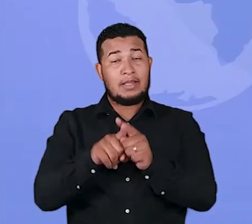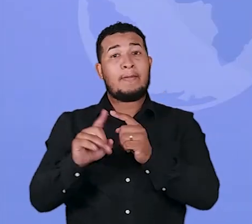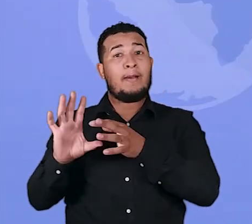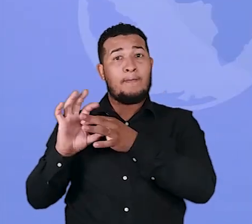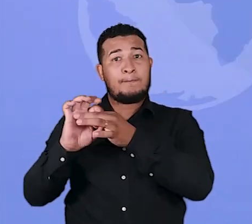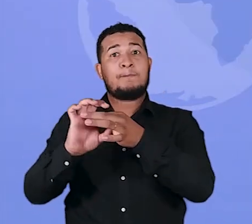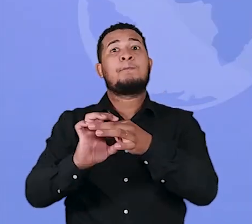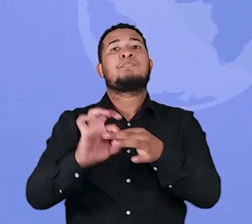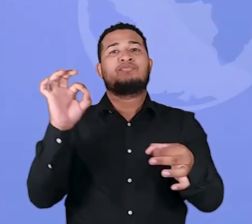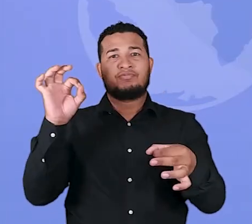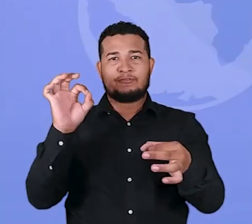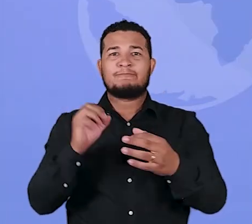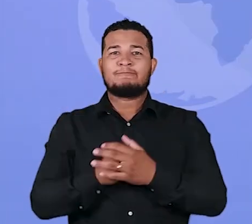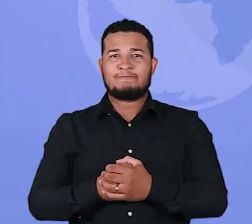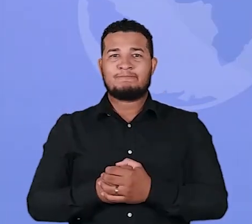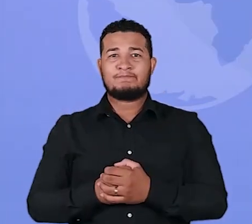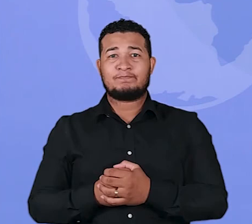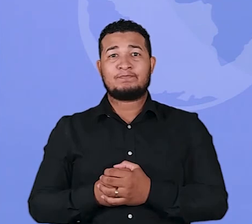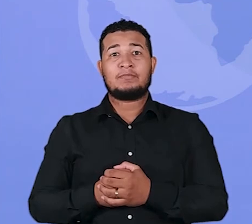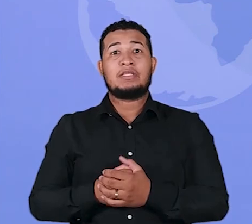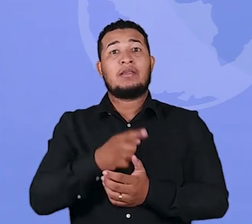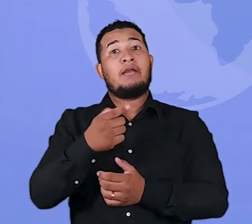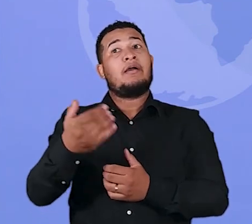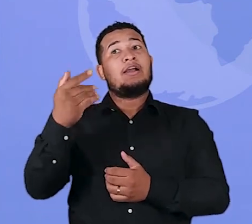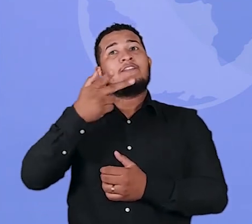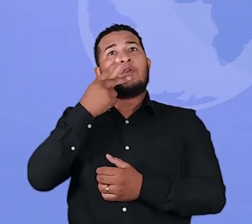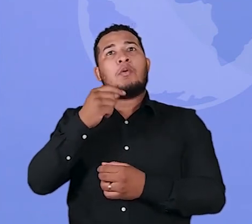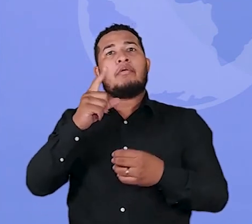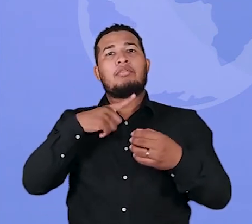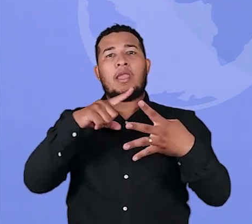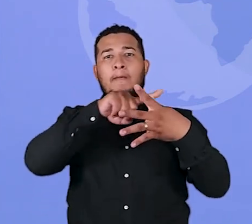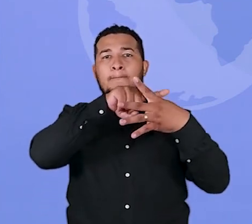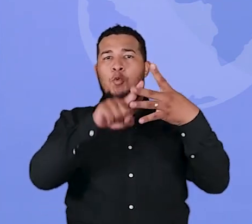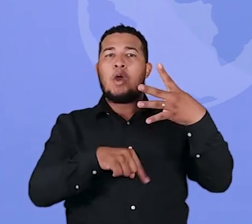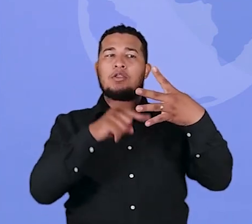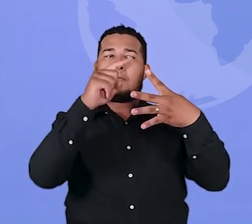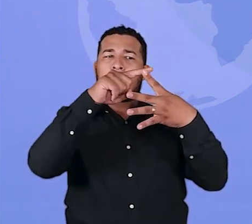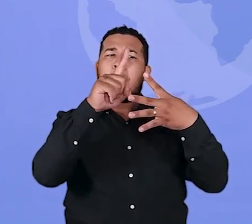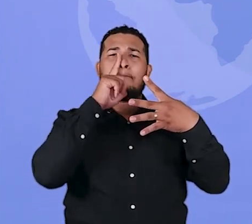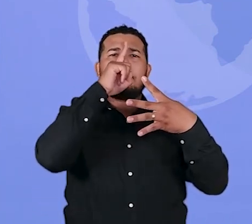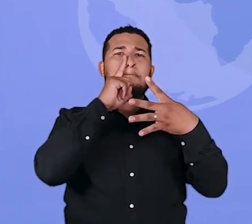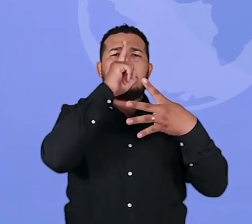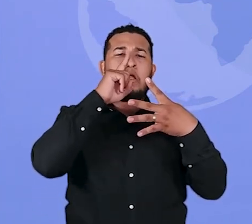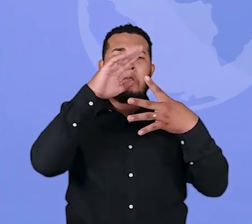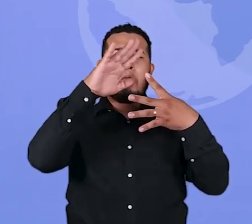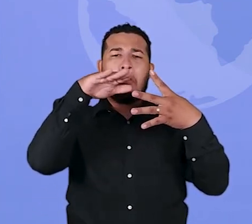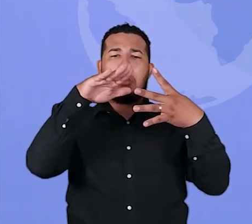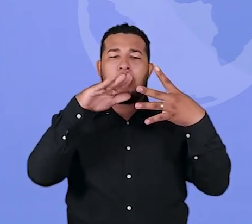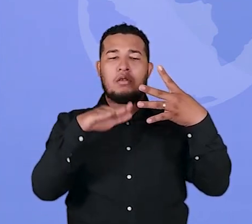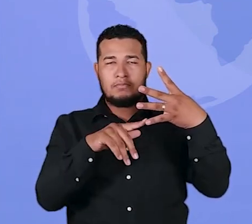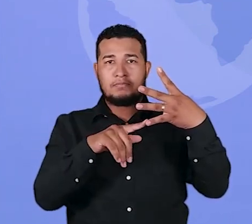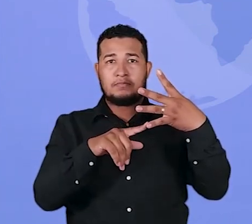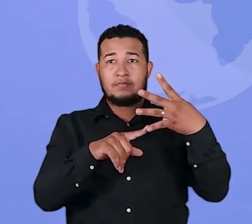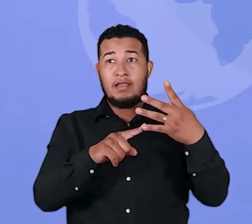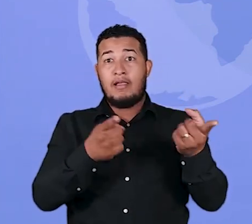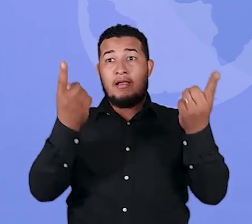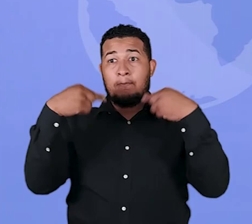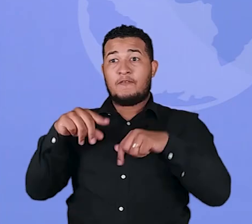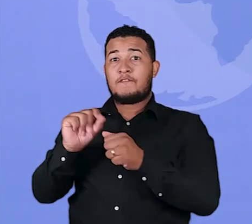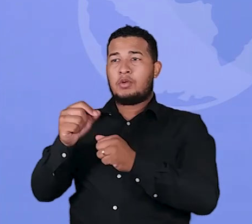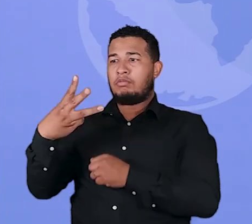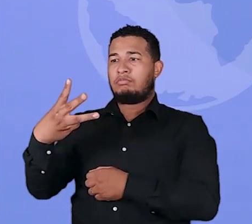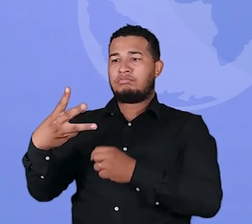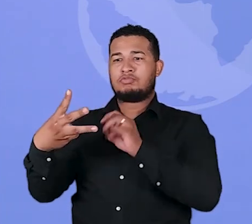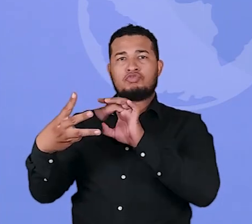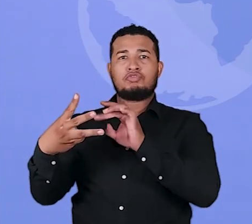mais um exemplo de incoerência textual. Acima ele falou que era 4 níveis, abaixo ele falou que eram apenas